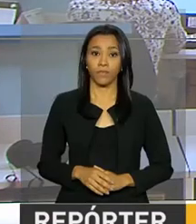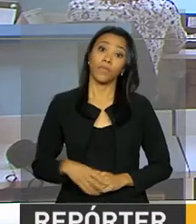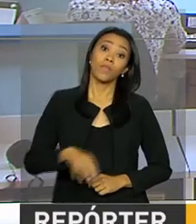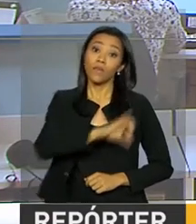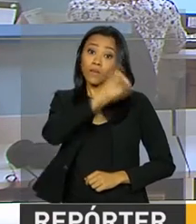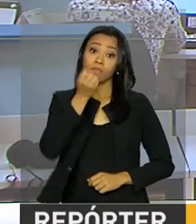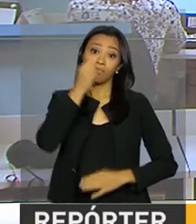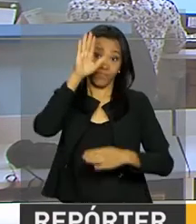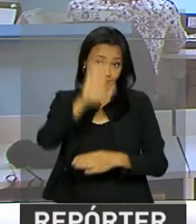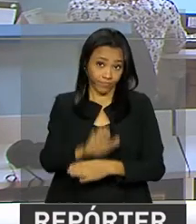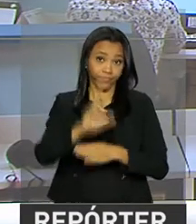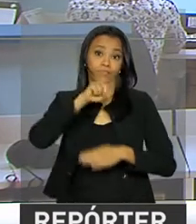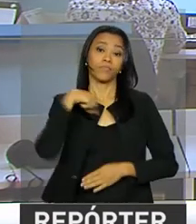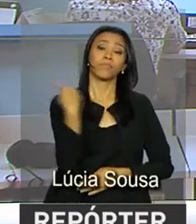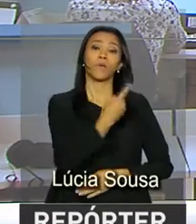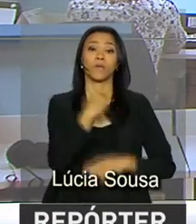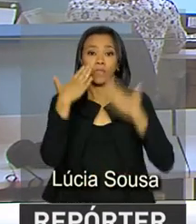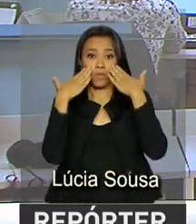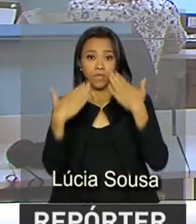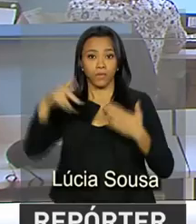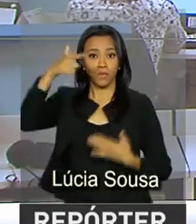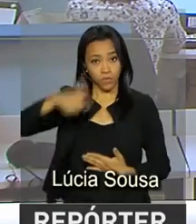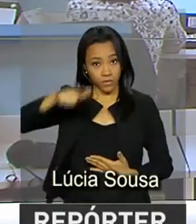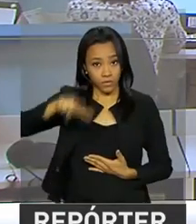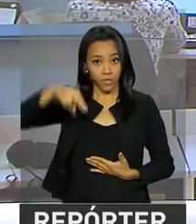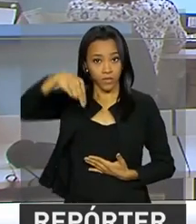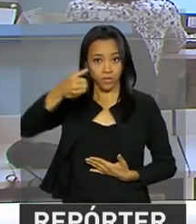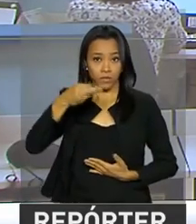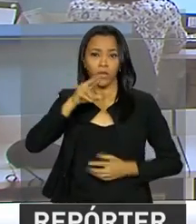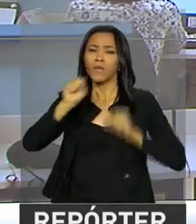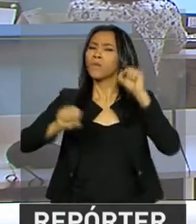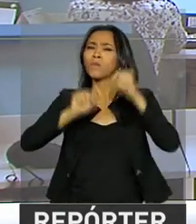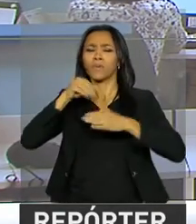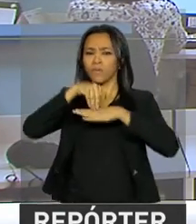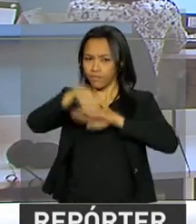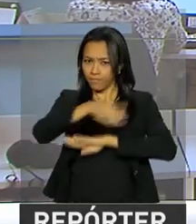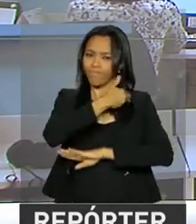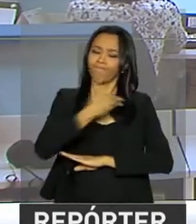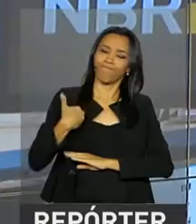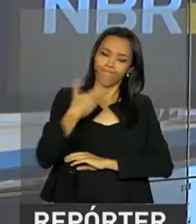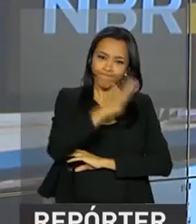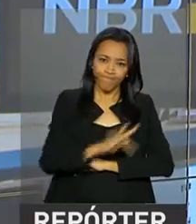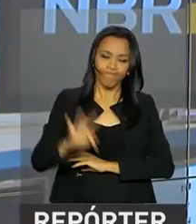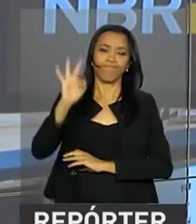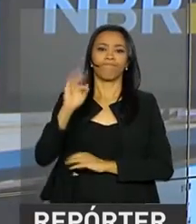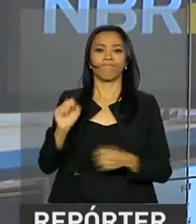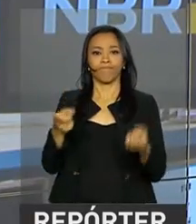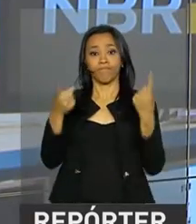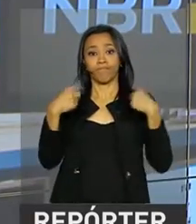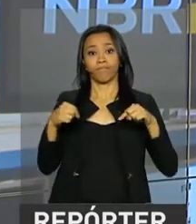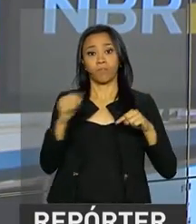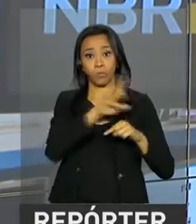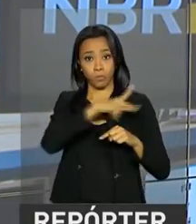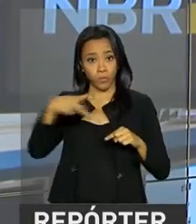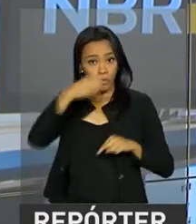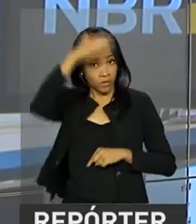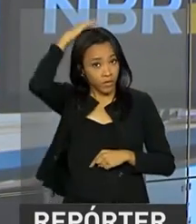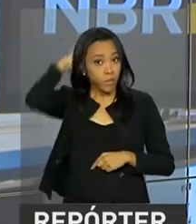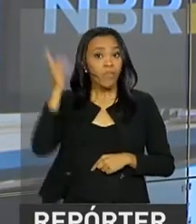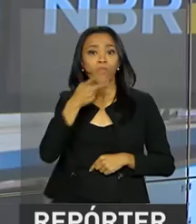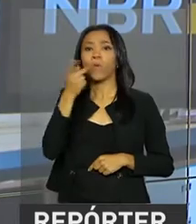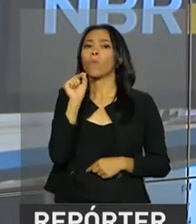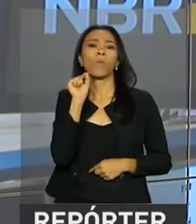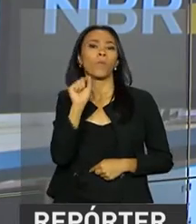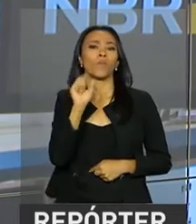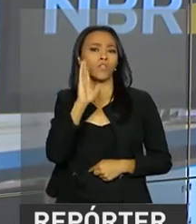Olá, boa tarde. Estamos de volta com o repórter NBR e as notícias do governo federal. O presidente Michel Temer afirmou que